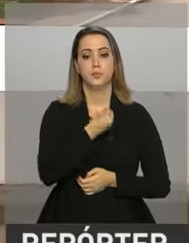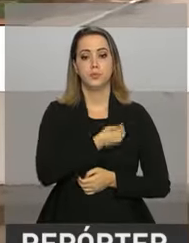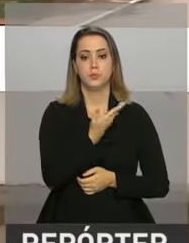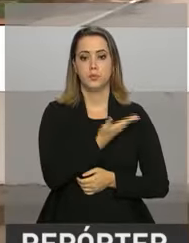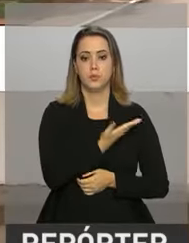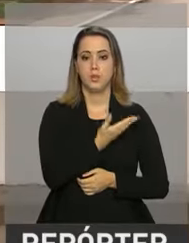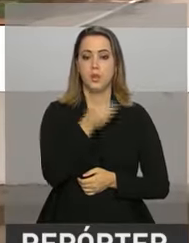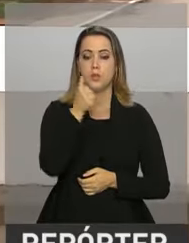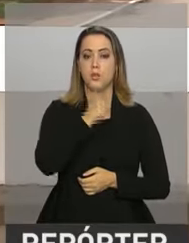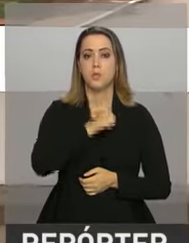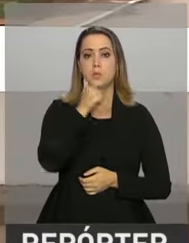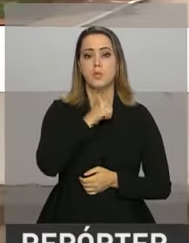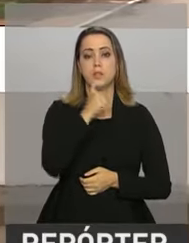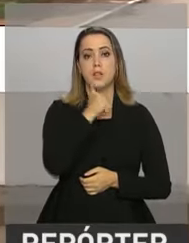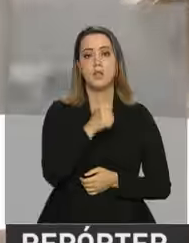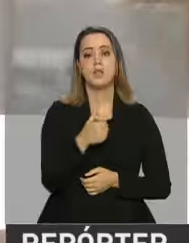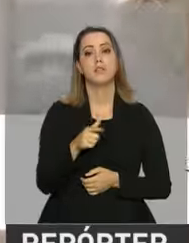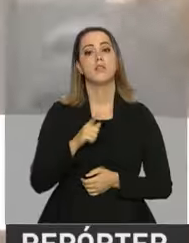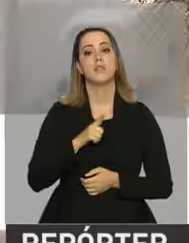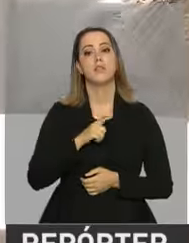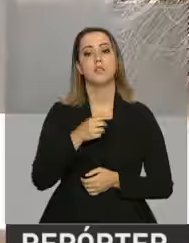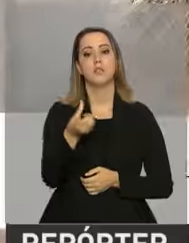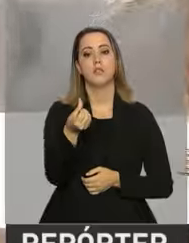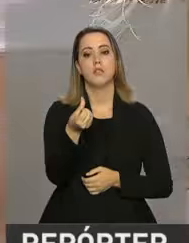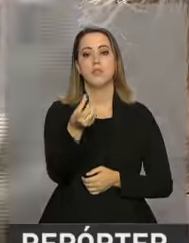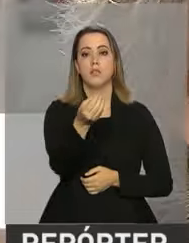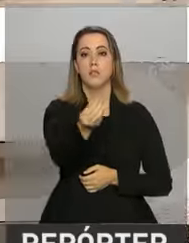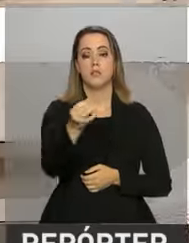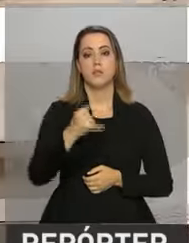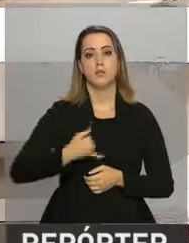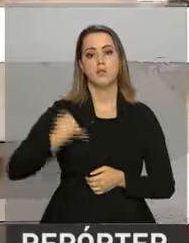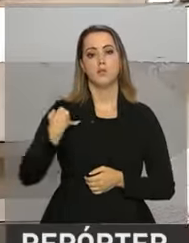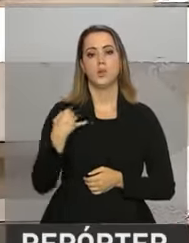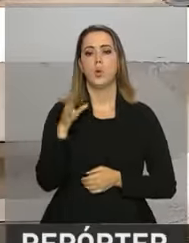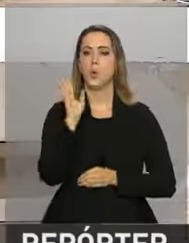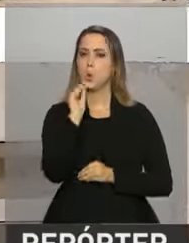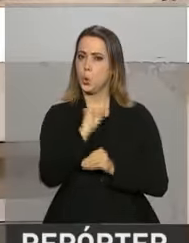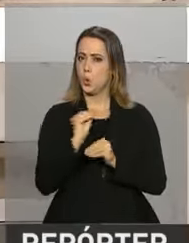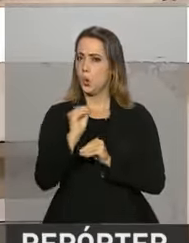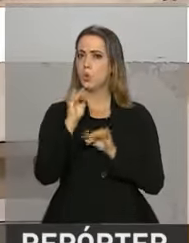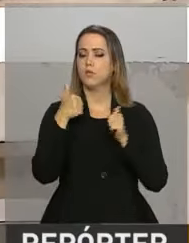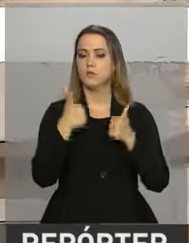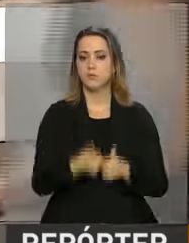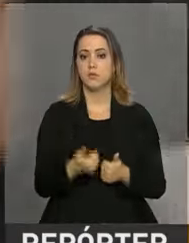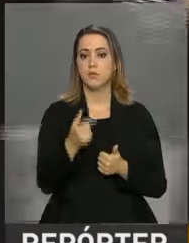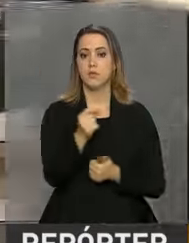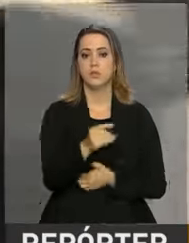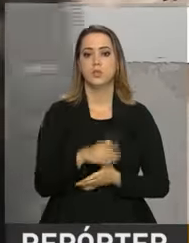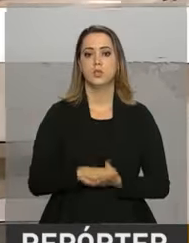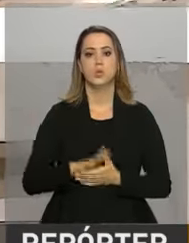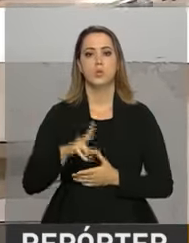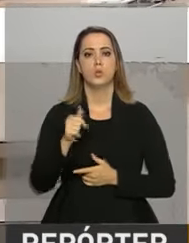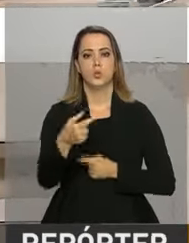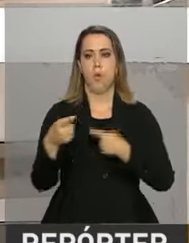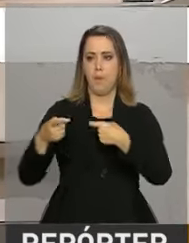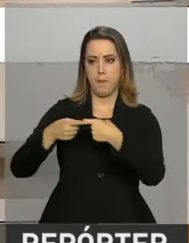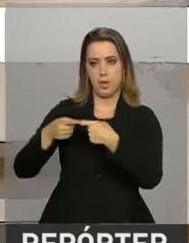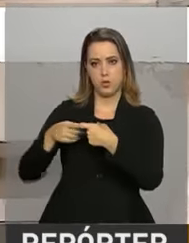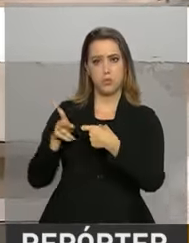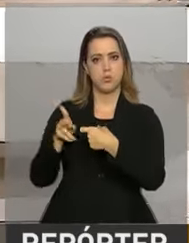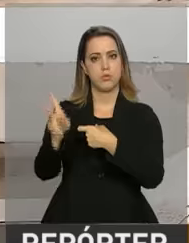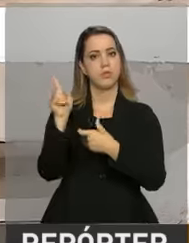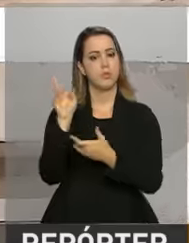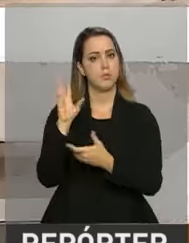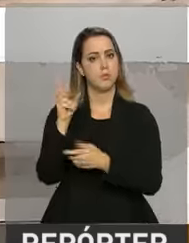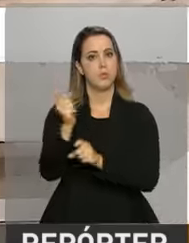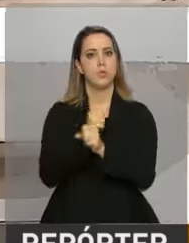Maria do Rosário tem 60 anos e não deixa de se cuidar. Faço exames anualmente e